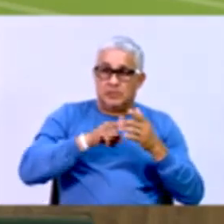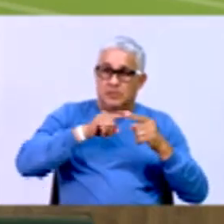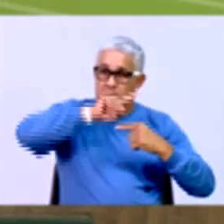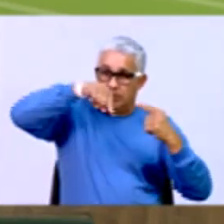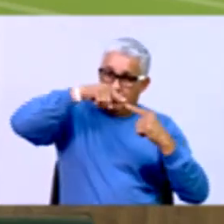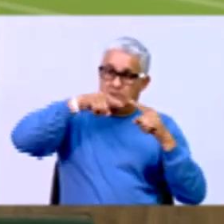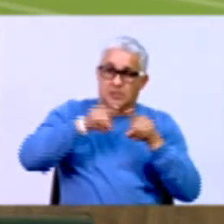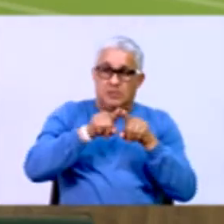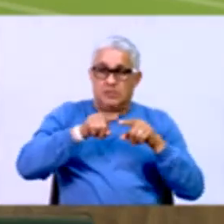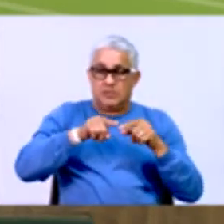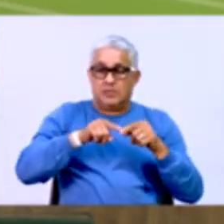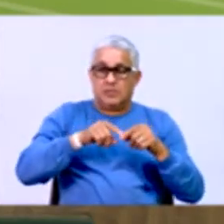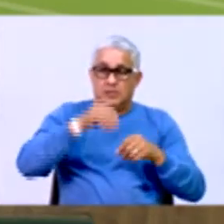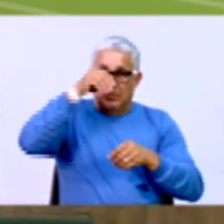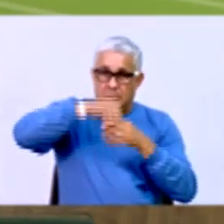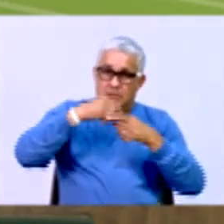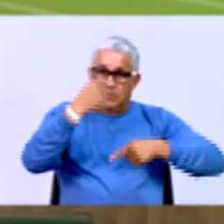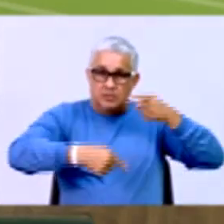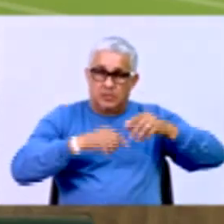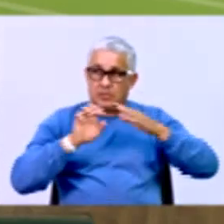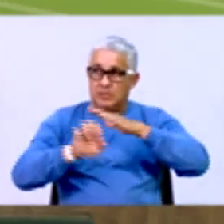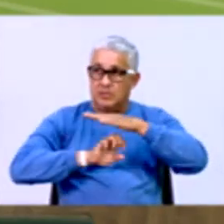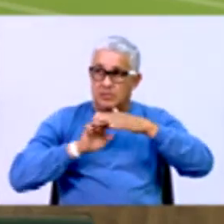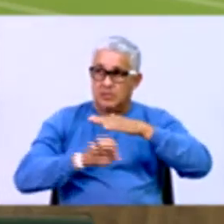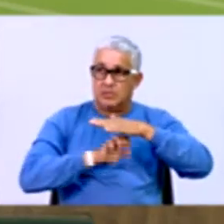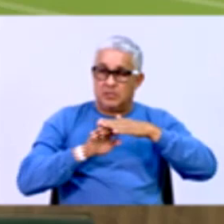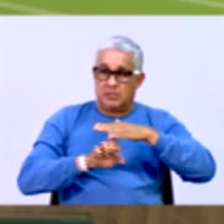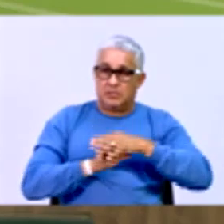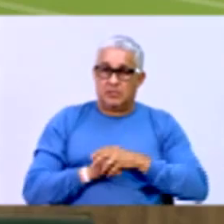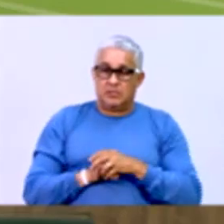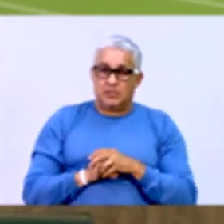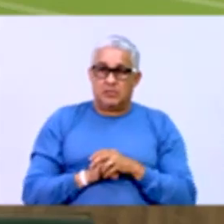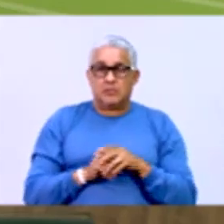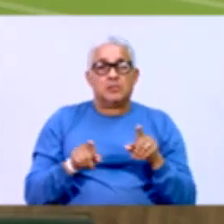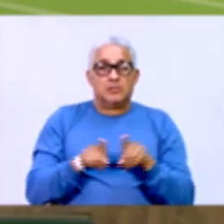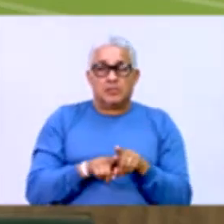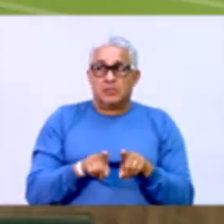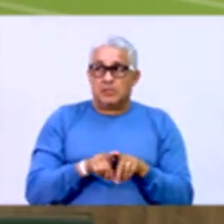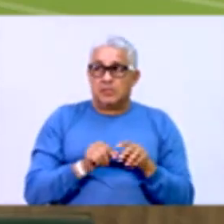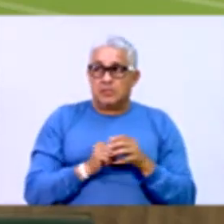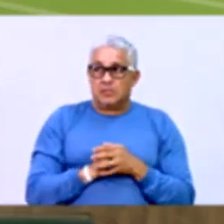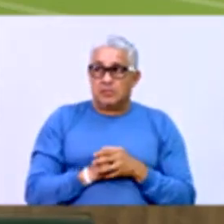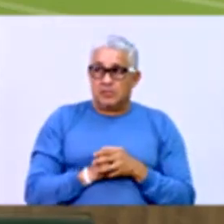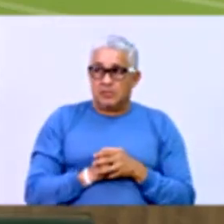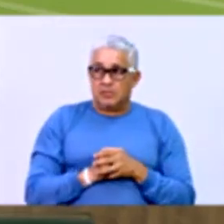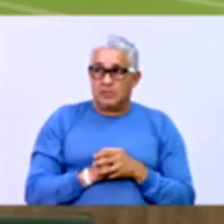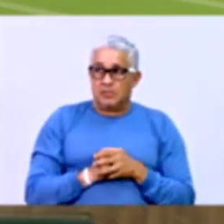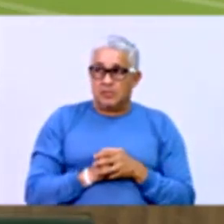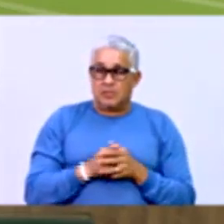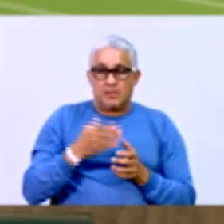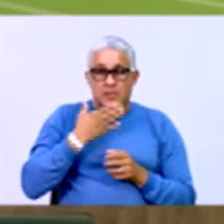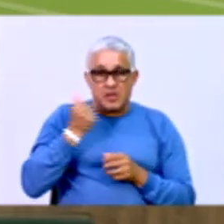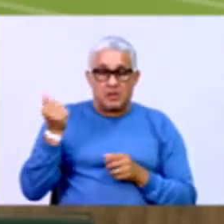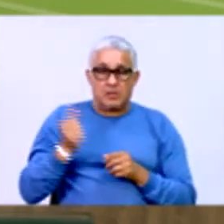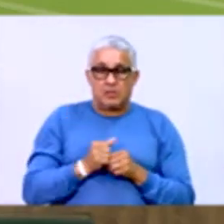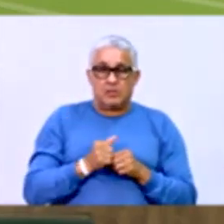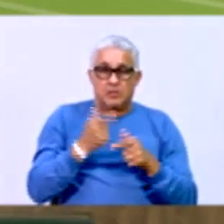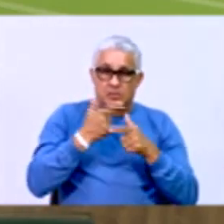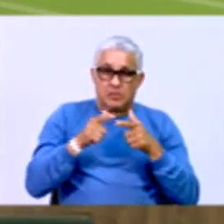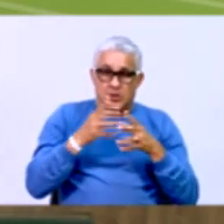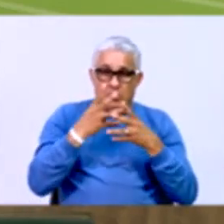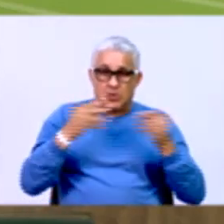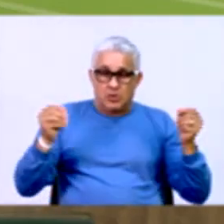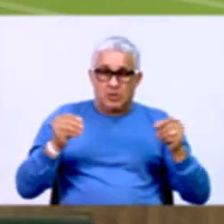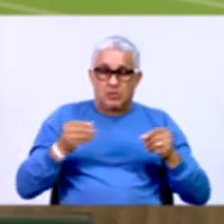objetivos e políticas da empresa. Interessante essa questão das políticas da empresa. E também pode propor melhorias e soluções no andamento do seu